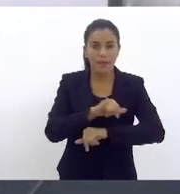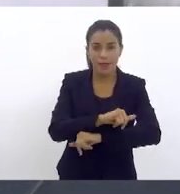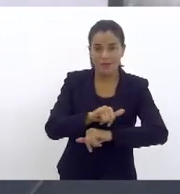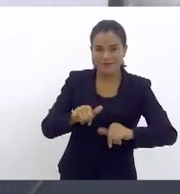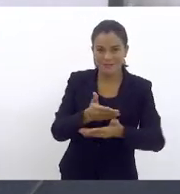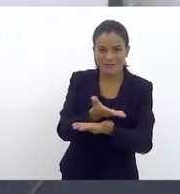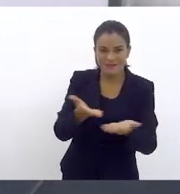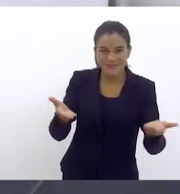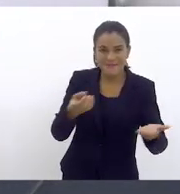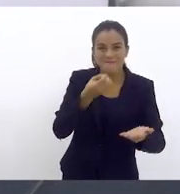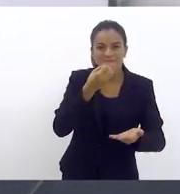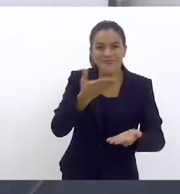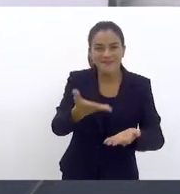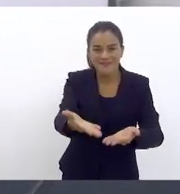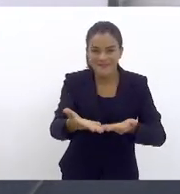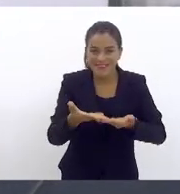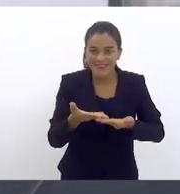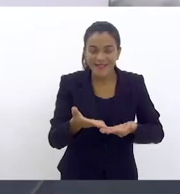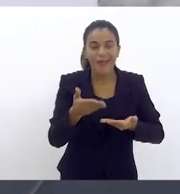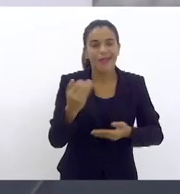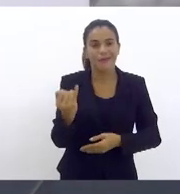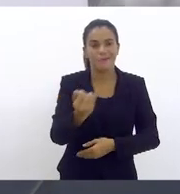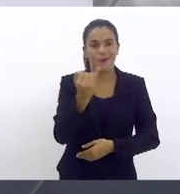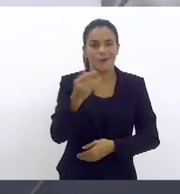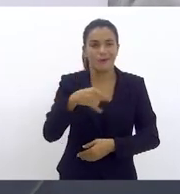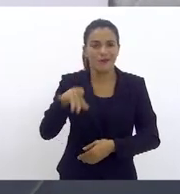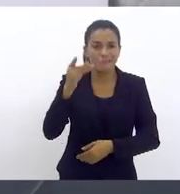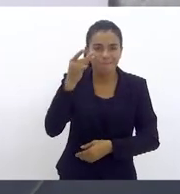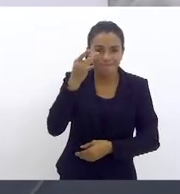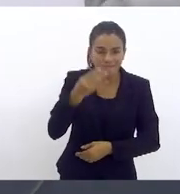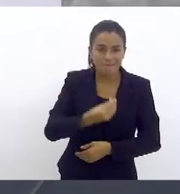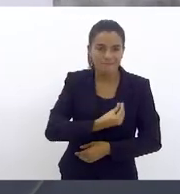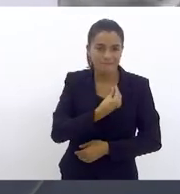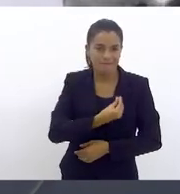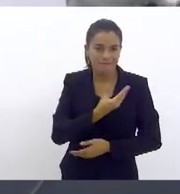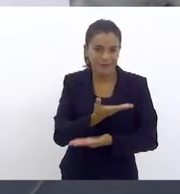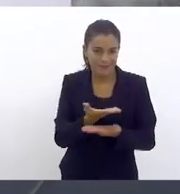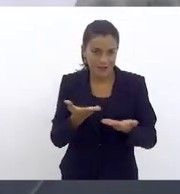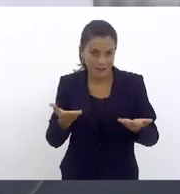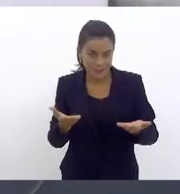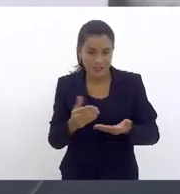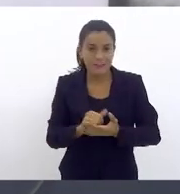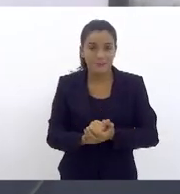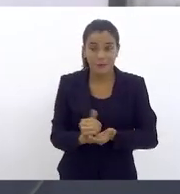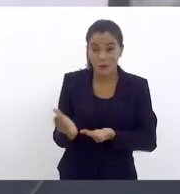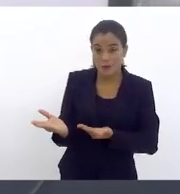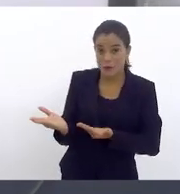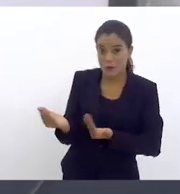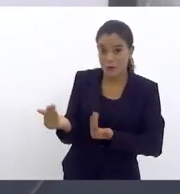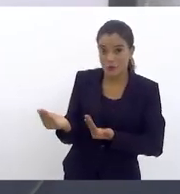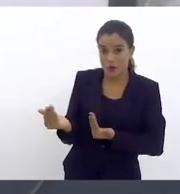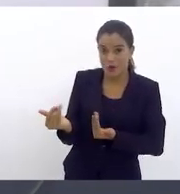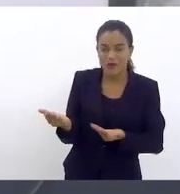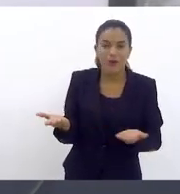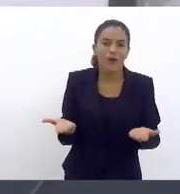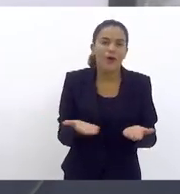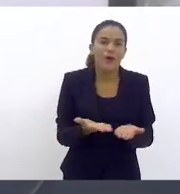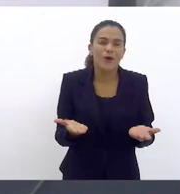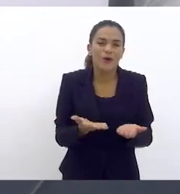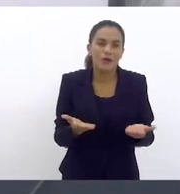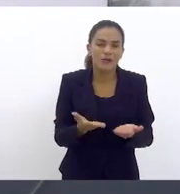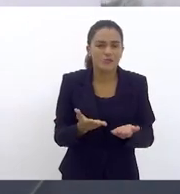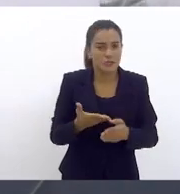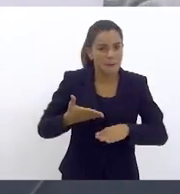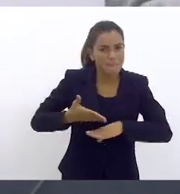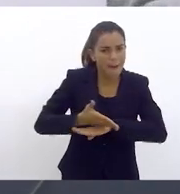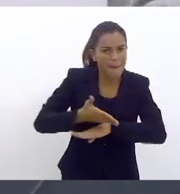todos vocês sejam bem-vindos é muito importante que vocês estejam sempre aqui conosco os jovens é hoje a gente vê que